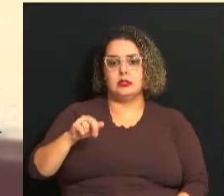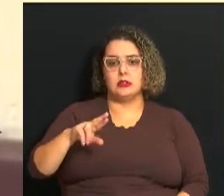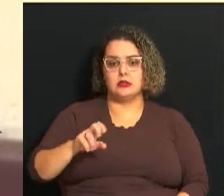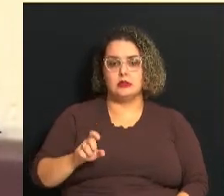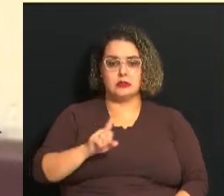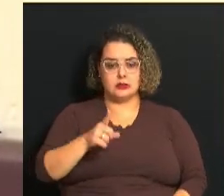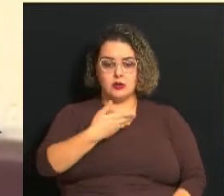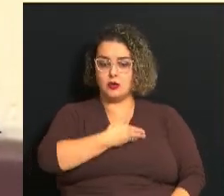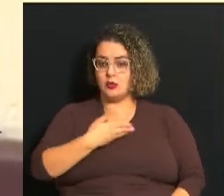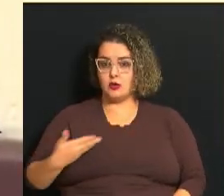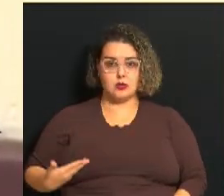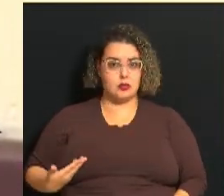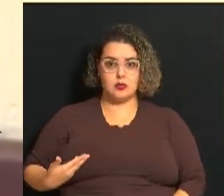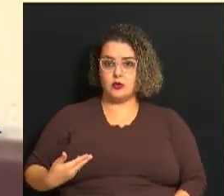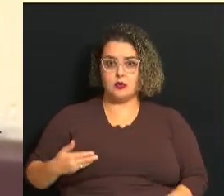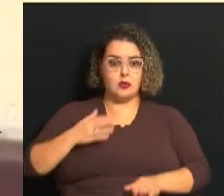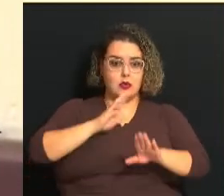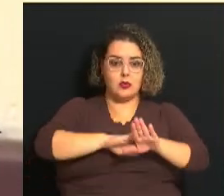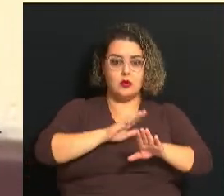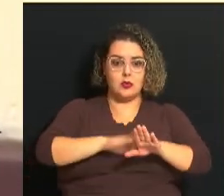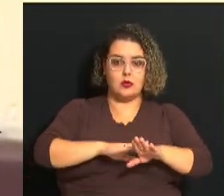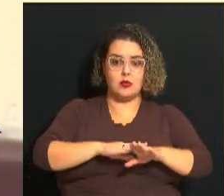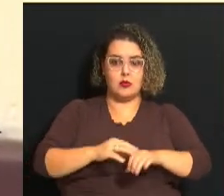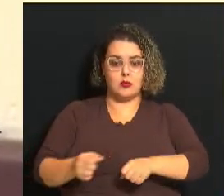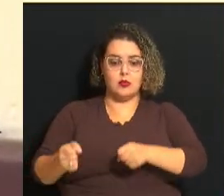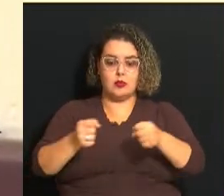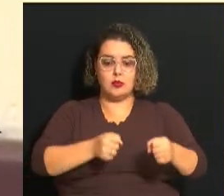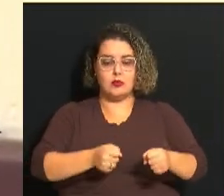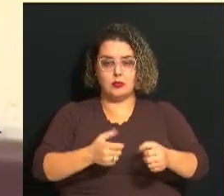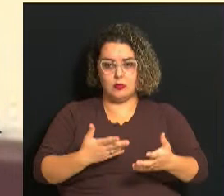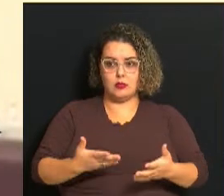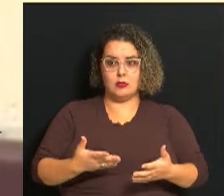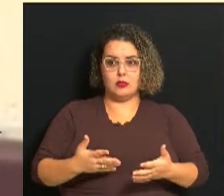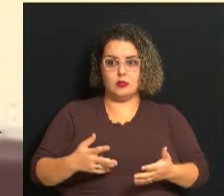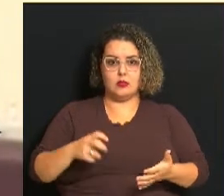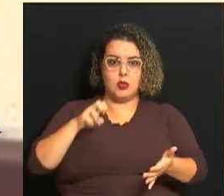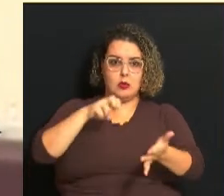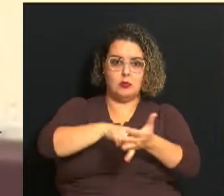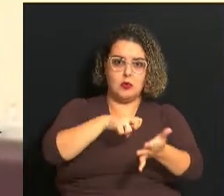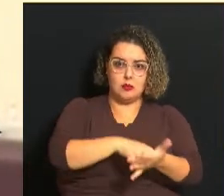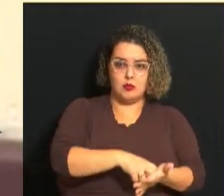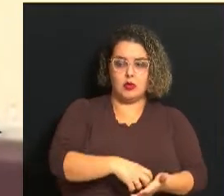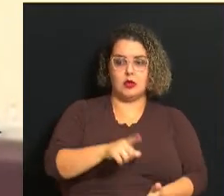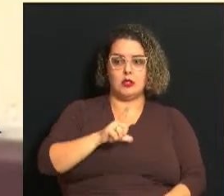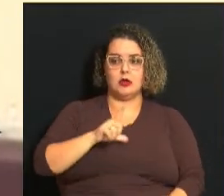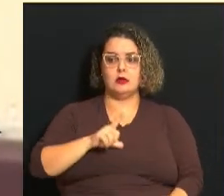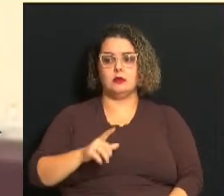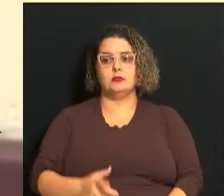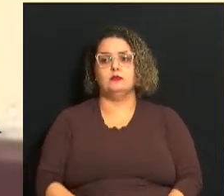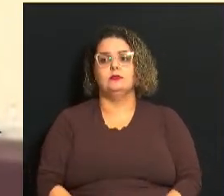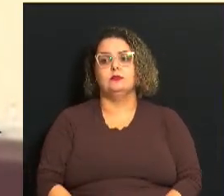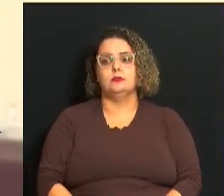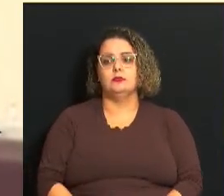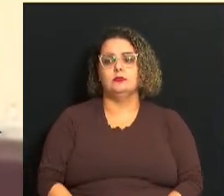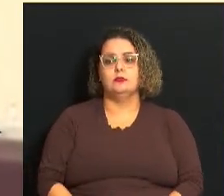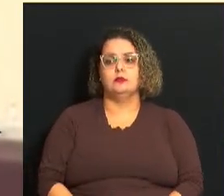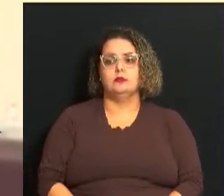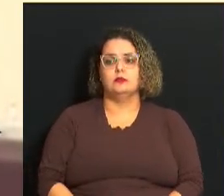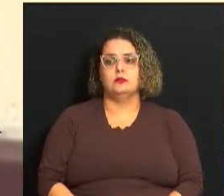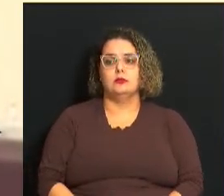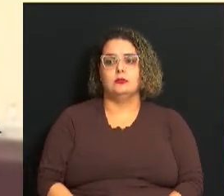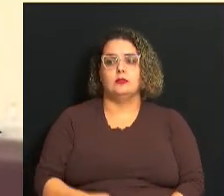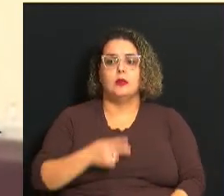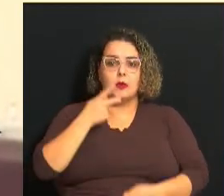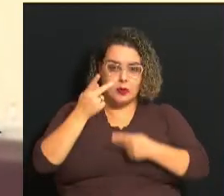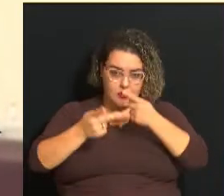governantes ou ao exercício de Poder com o caráter repressivo que temos bom Essas foram as questões